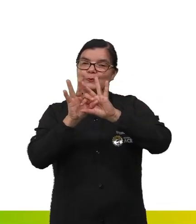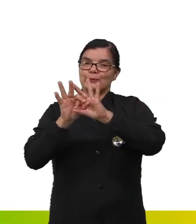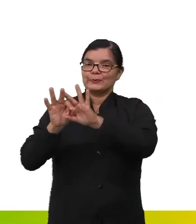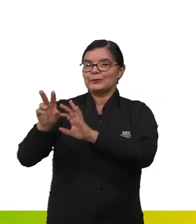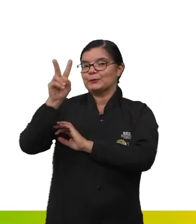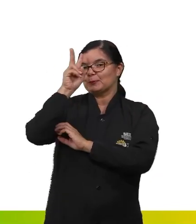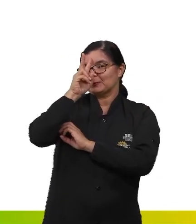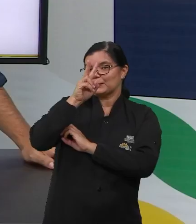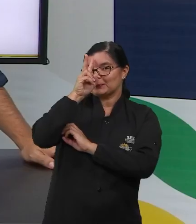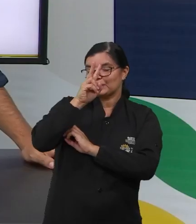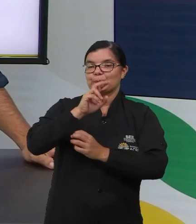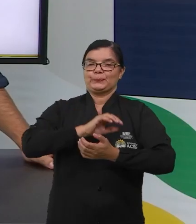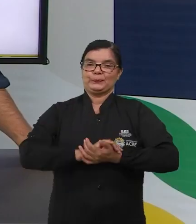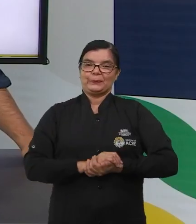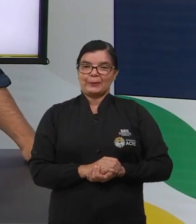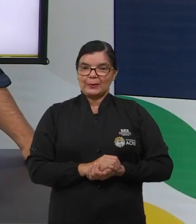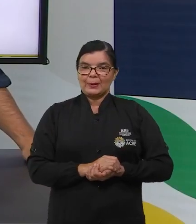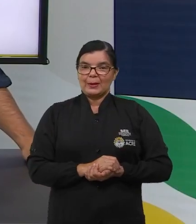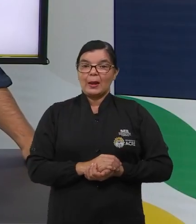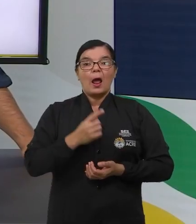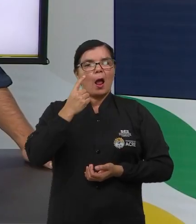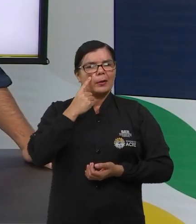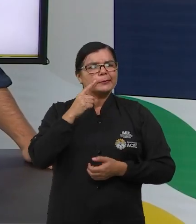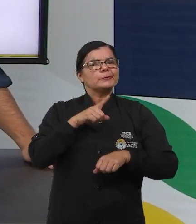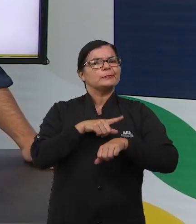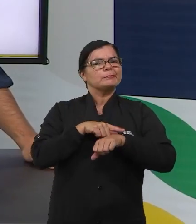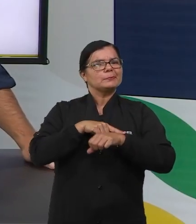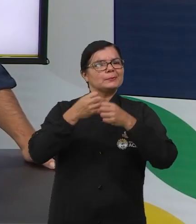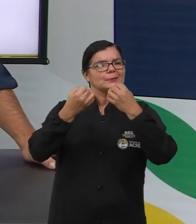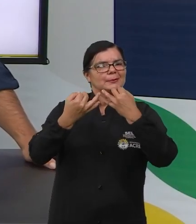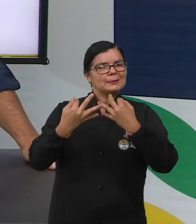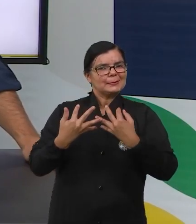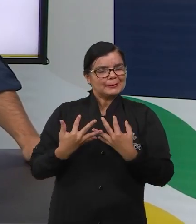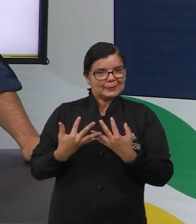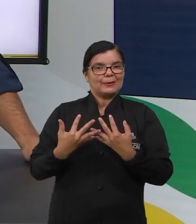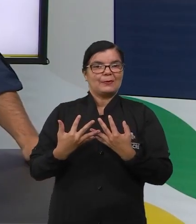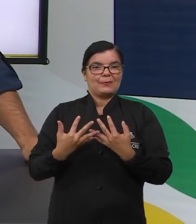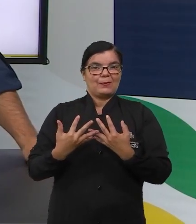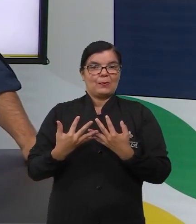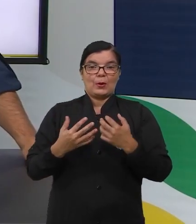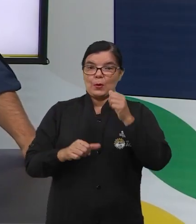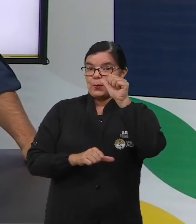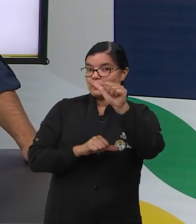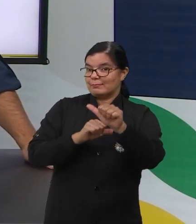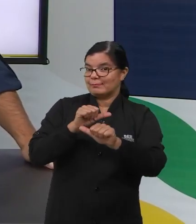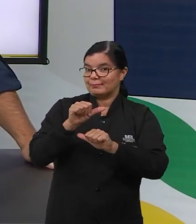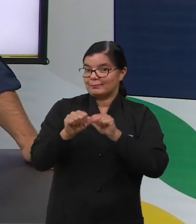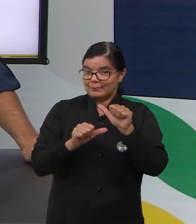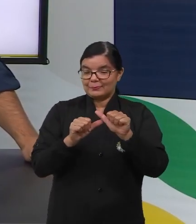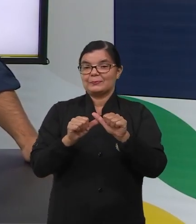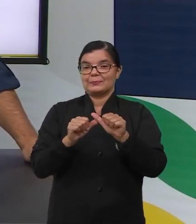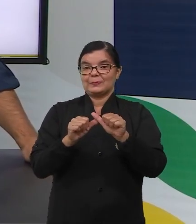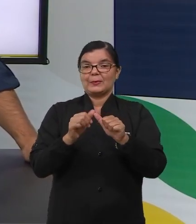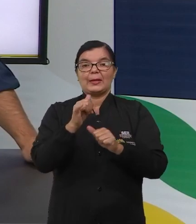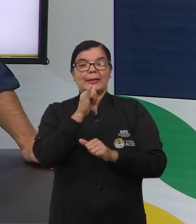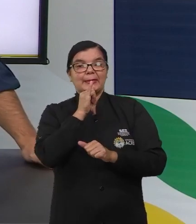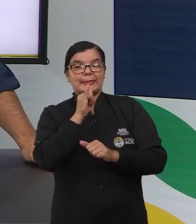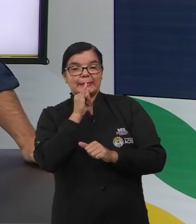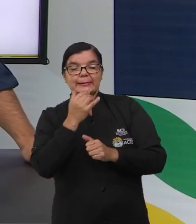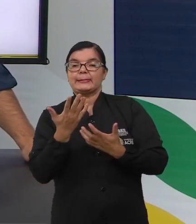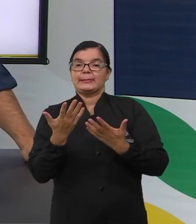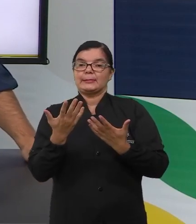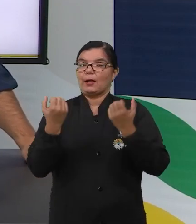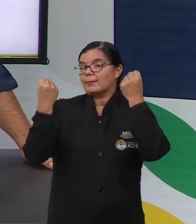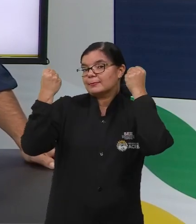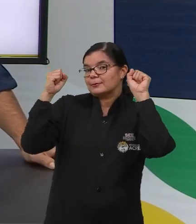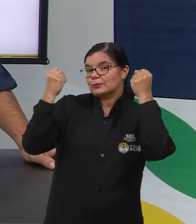diferentes contextos sociais. Aquele momento em que eu falei que, com a troca, com, por exemplo, a atividade física